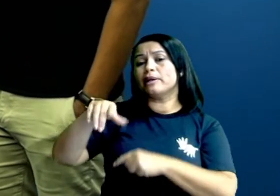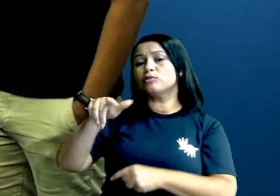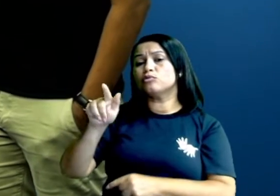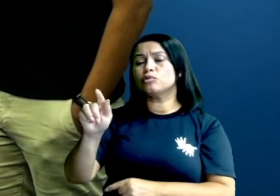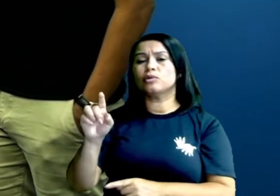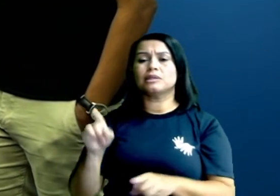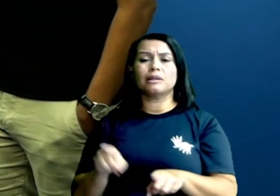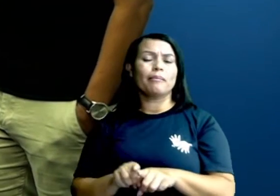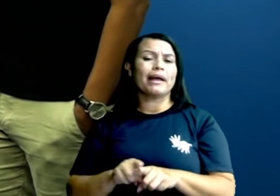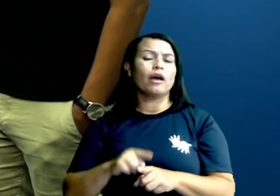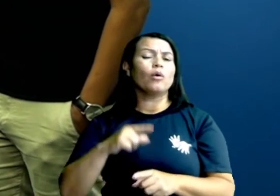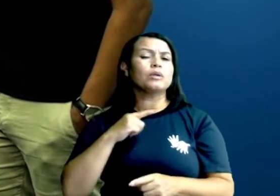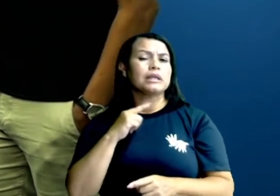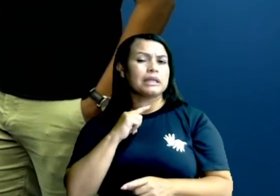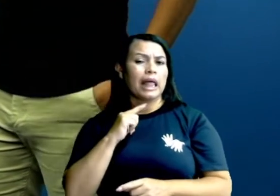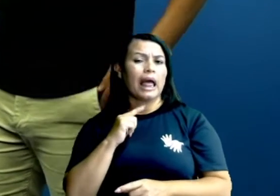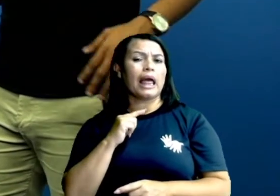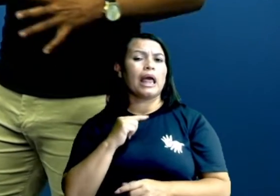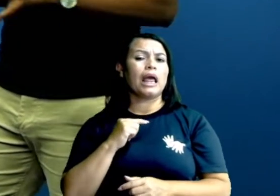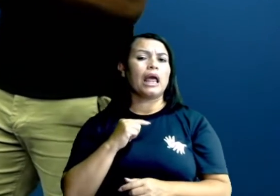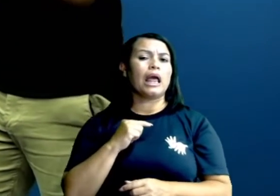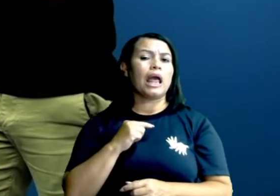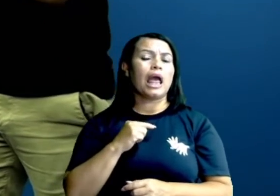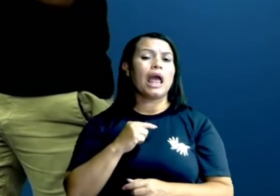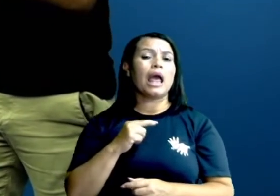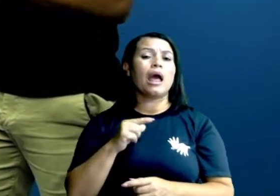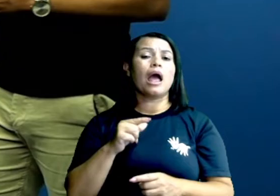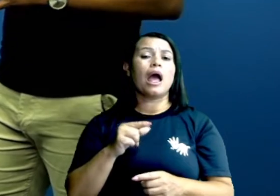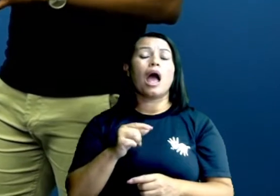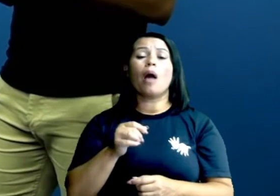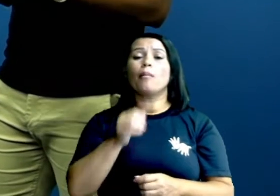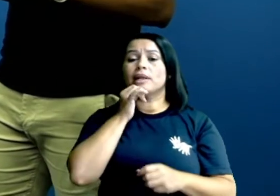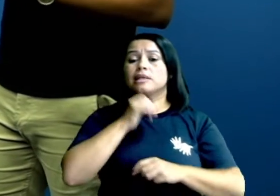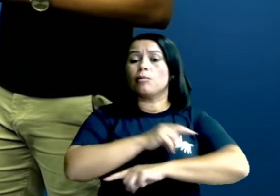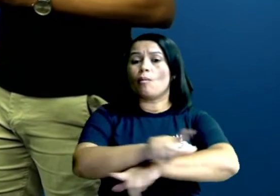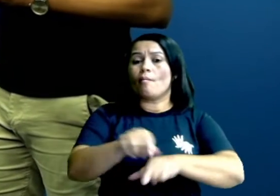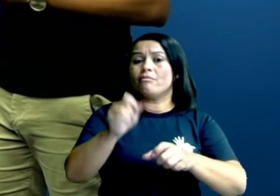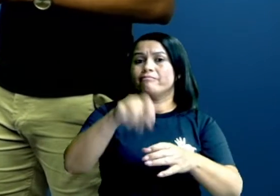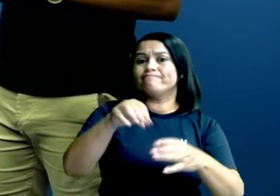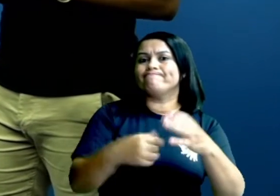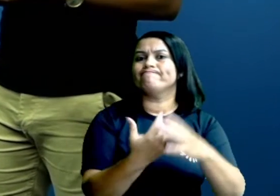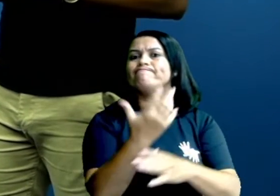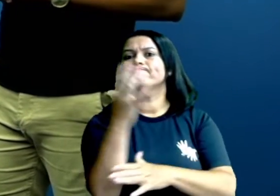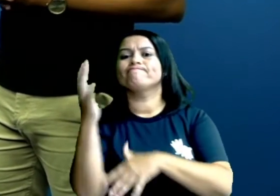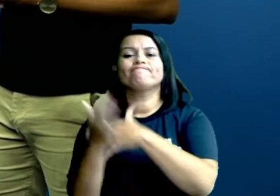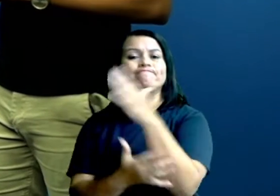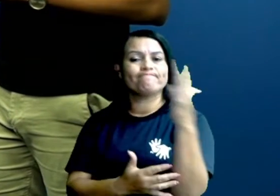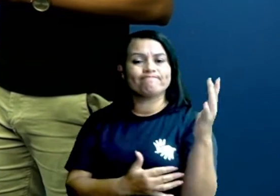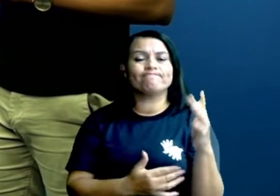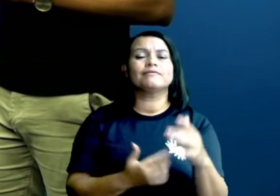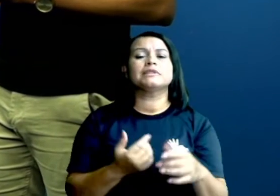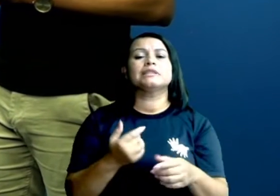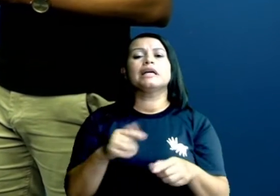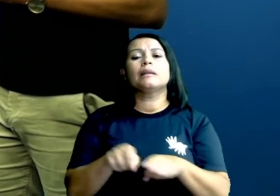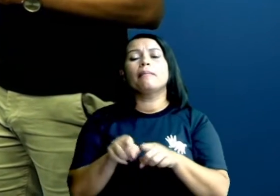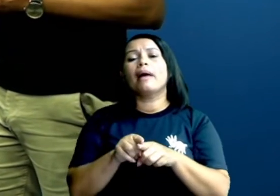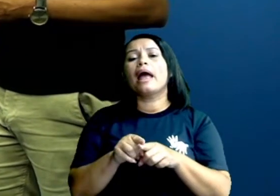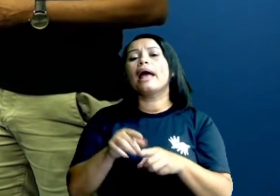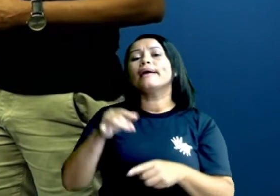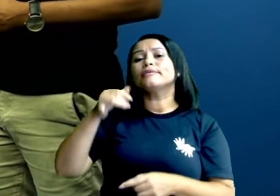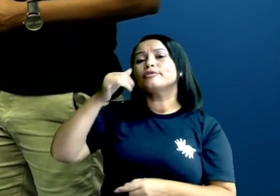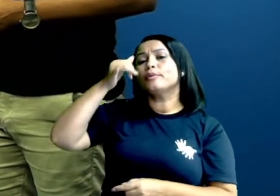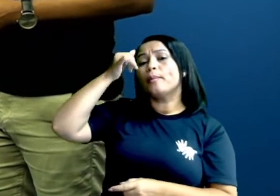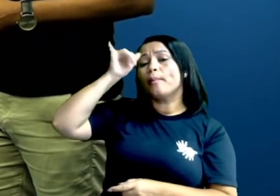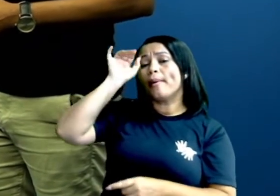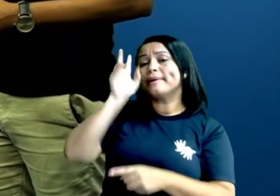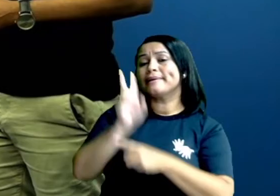áreas onde estão ocorrendo, né, o avanço da fronteira agrícola e de outras atividades, né, como a pecuária, né, bovina sobretudo. Então